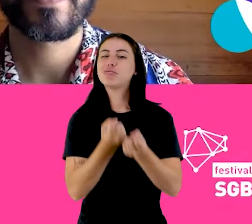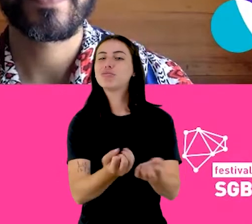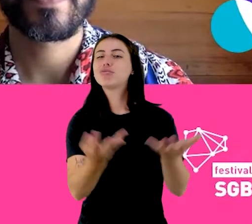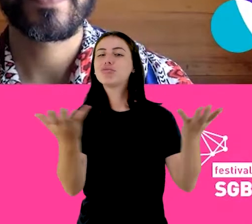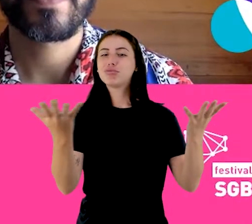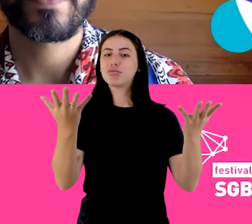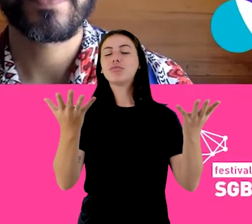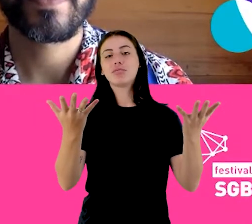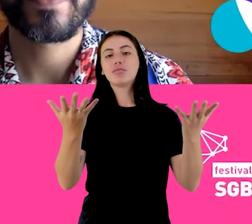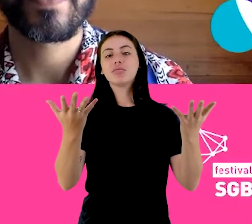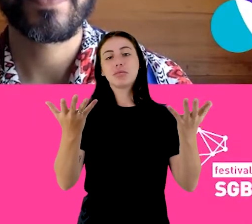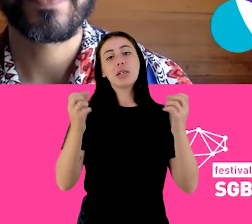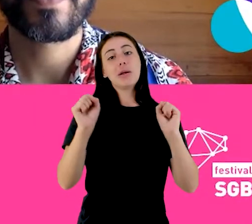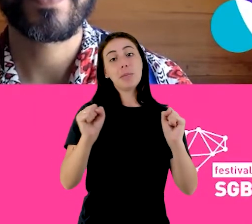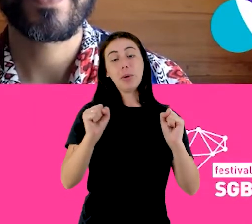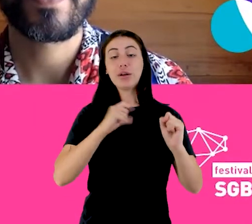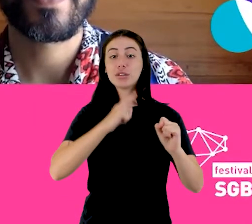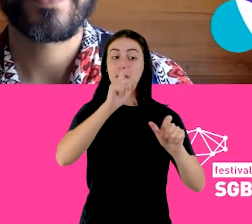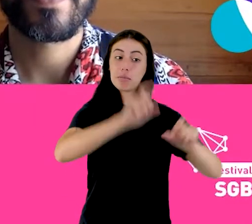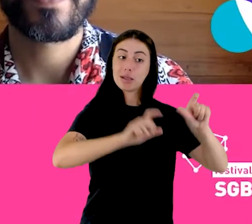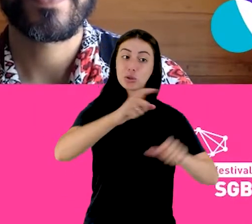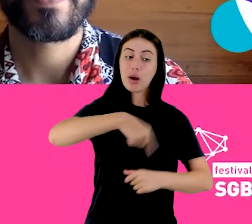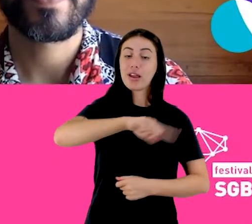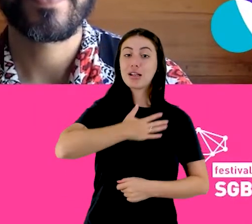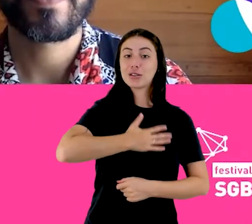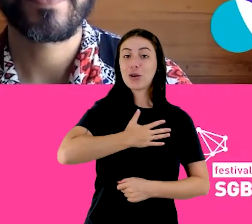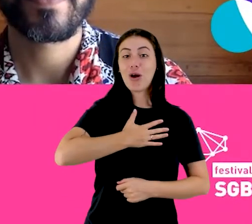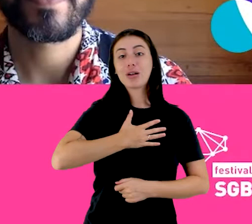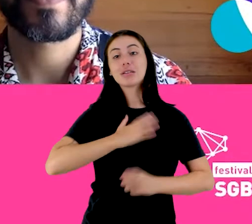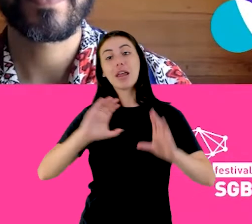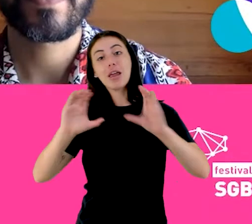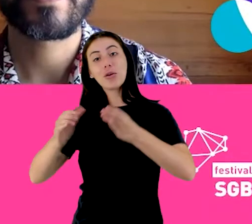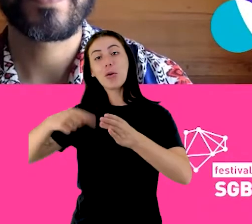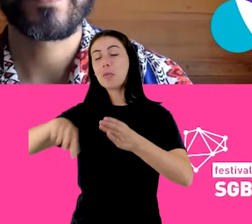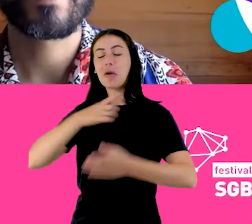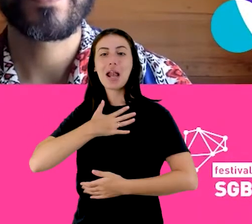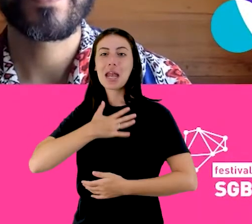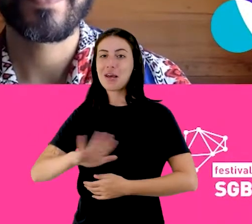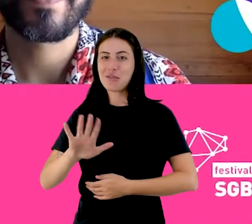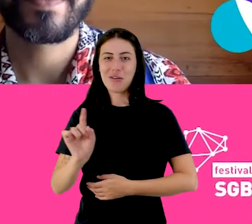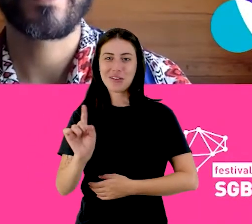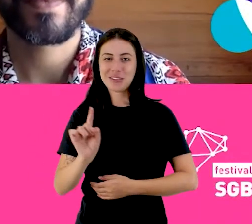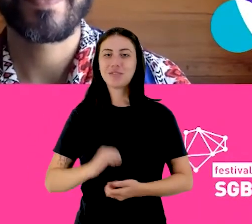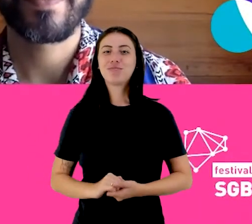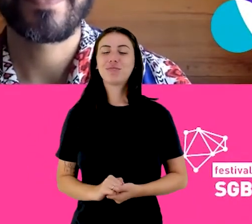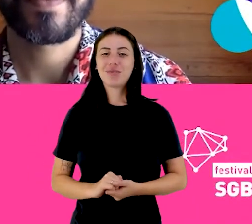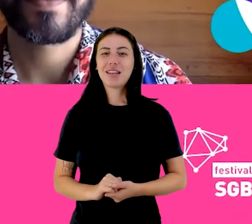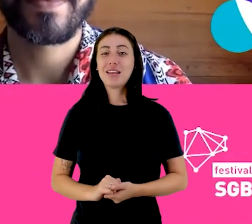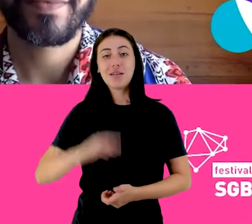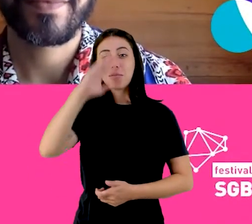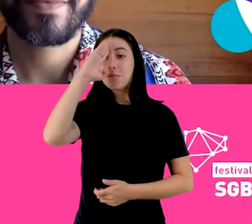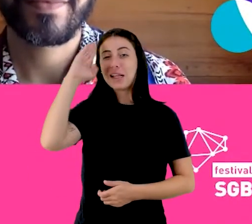trouxe. Toda obra artística, você coloca no mundo, você está à mercê de